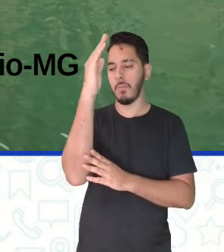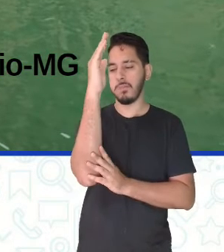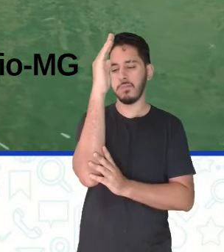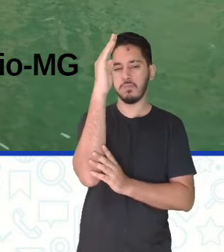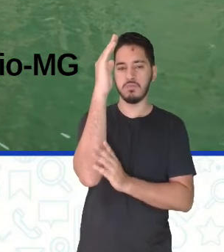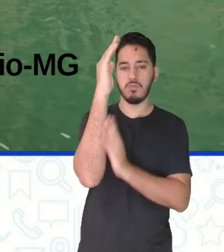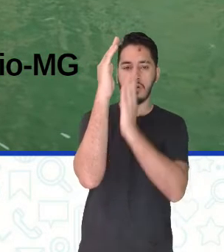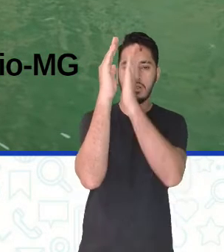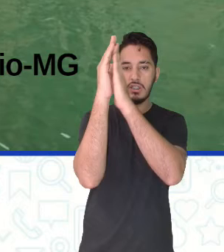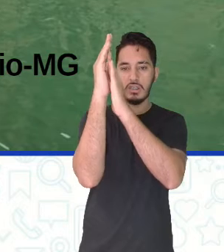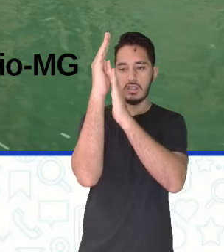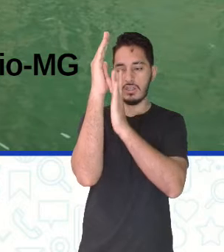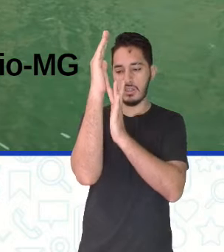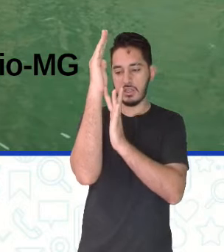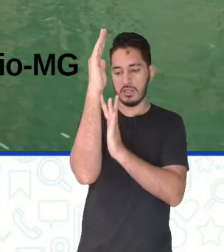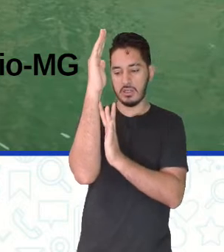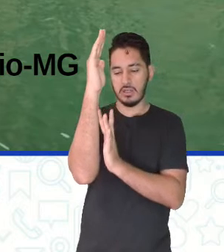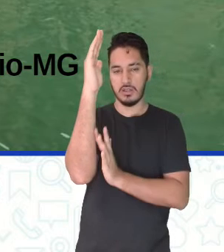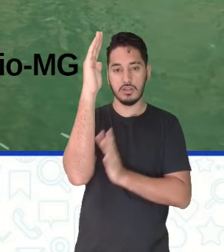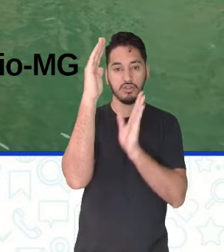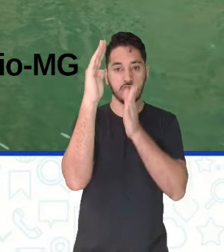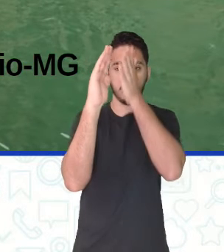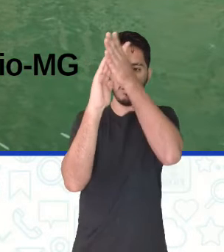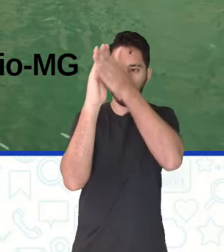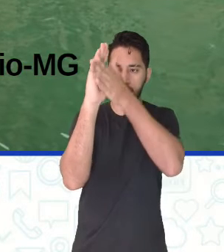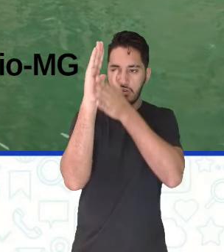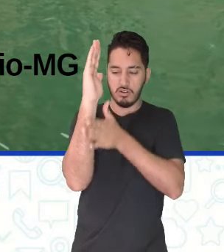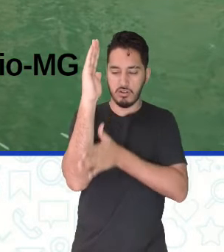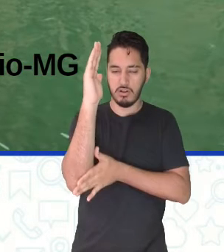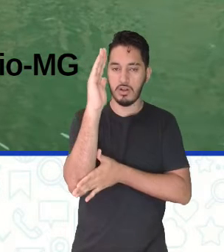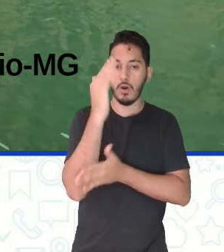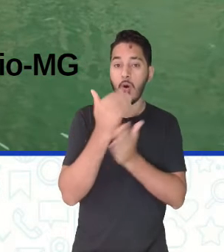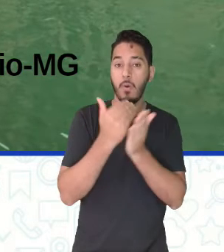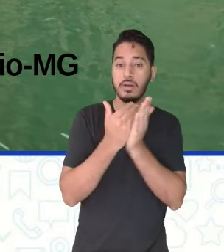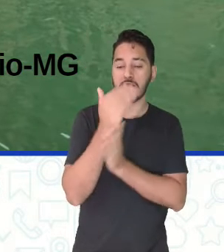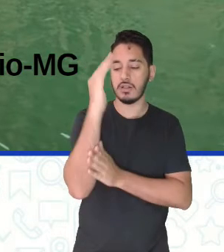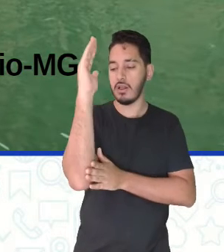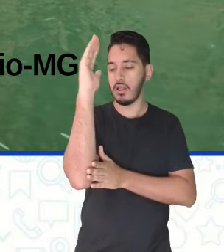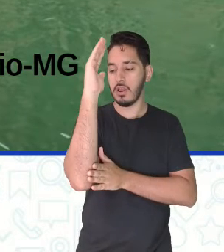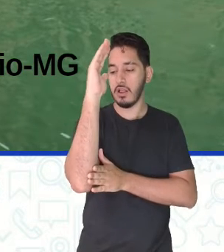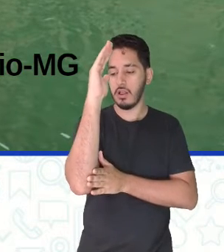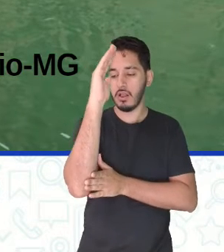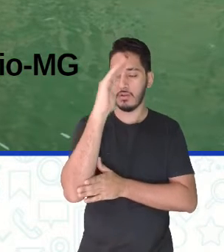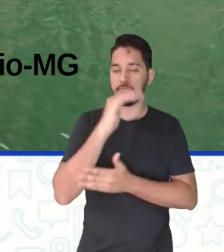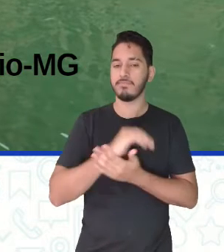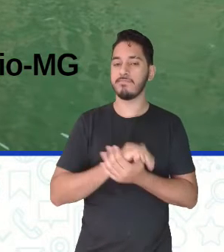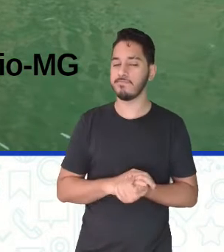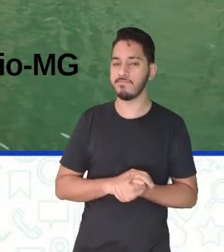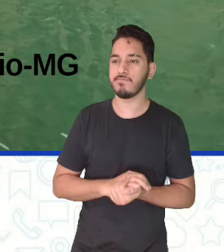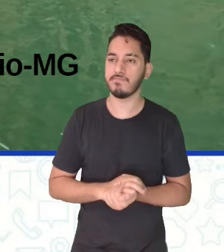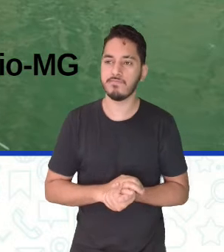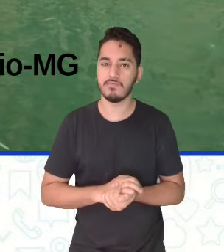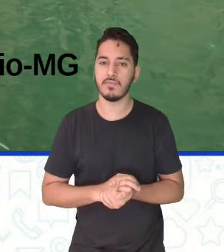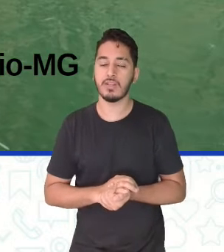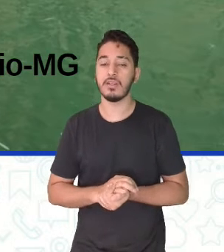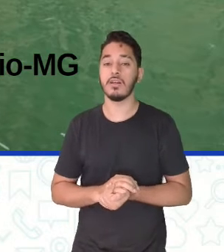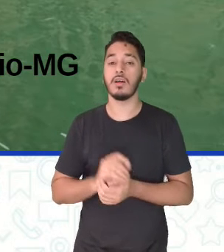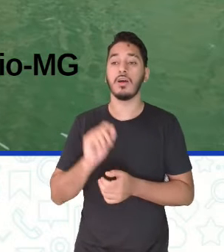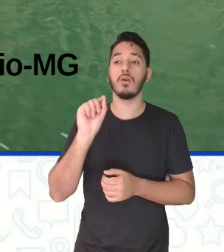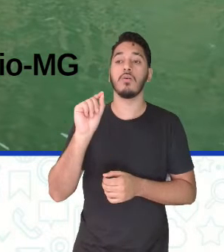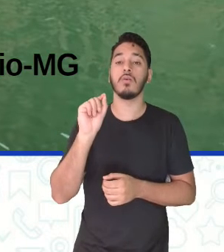pequena fenda ali, ó, tá vendo só? Já estava começando a se soltar ali, ó. E aí esse processo é através do que a gente chama